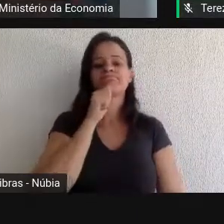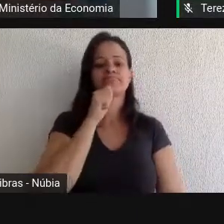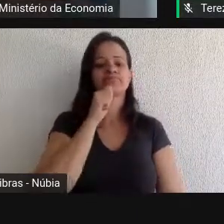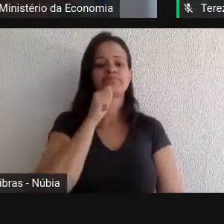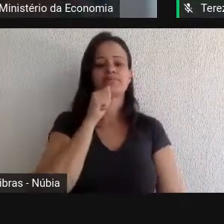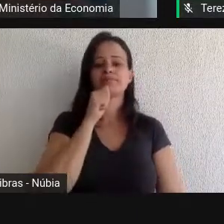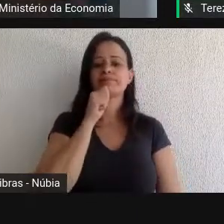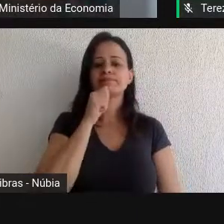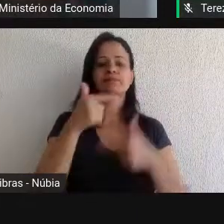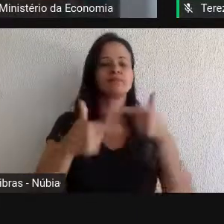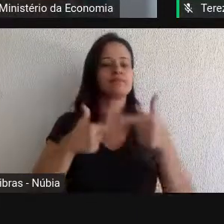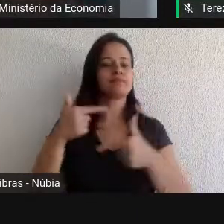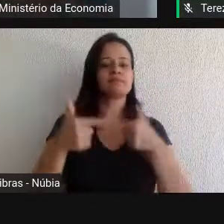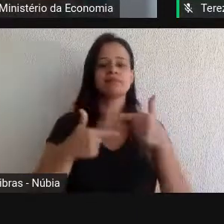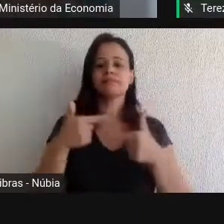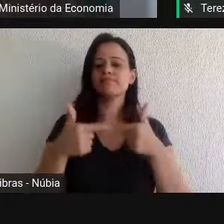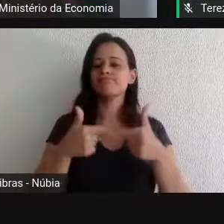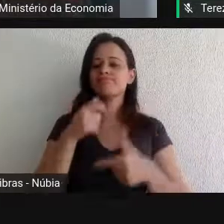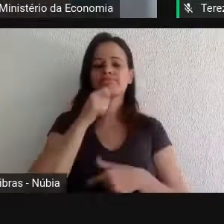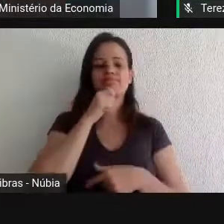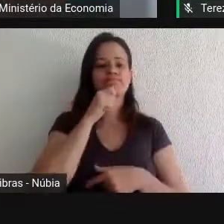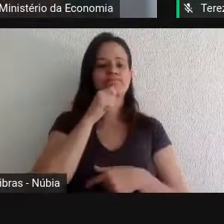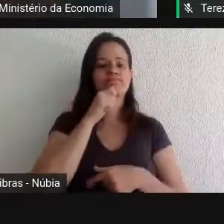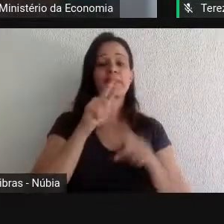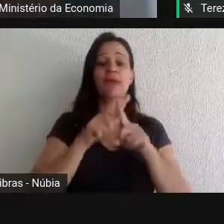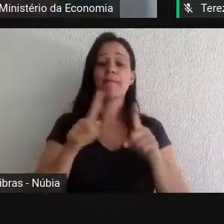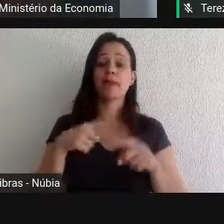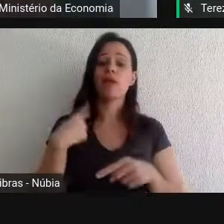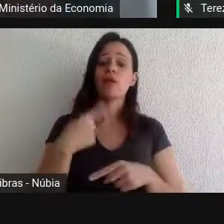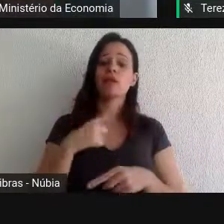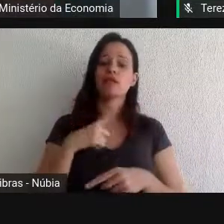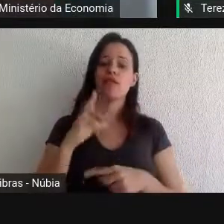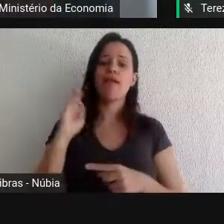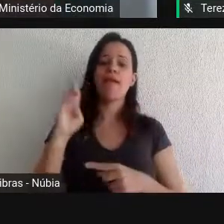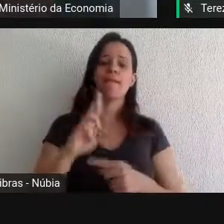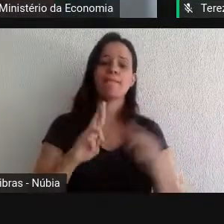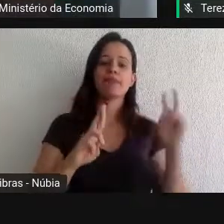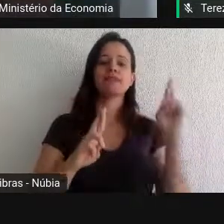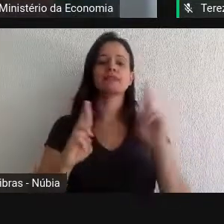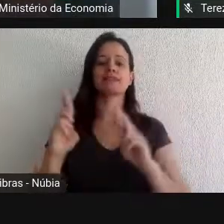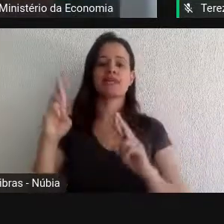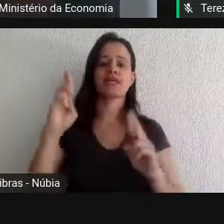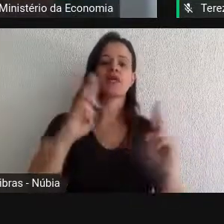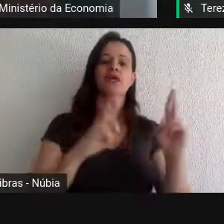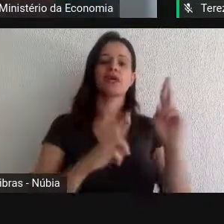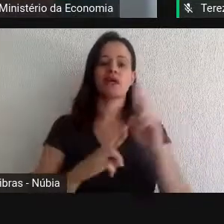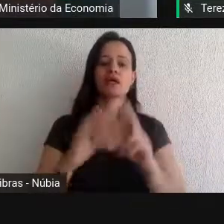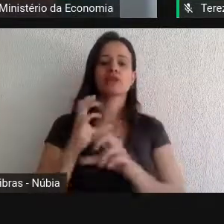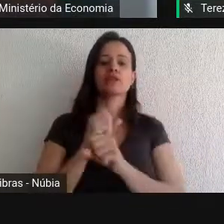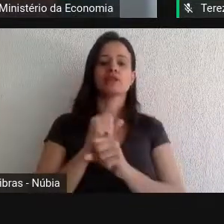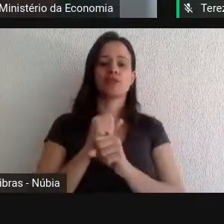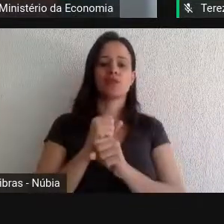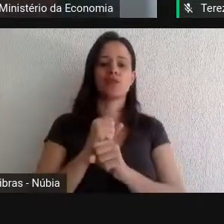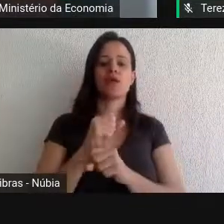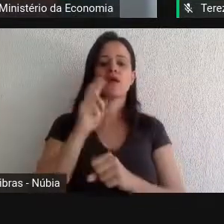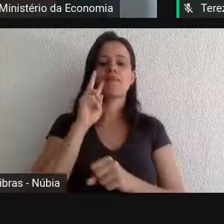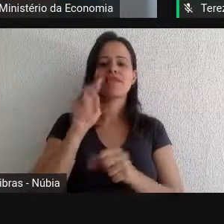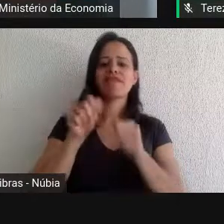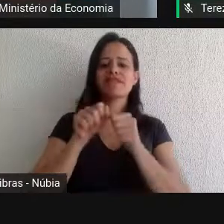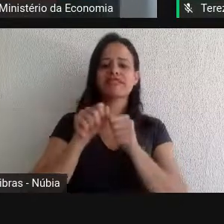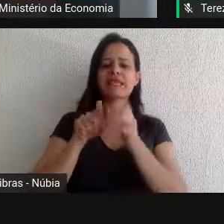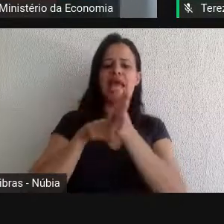em operação, né, mas temos feito representação ao Tribunal de Contas para que ele faça